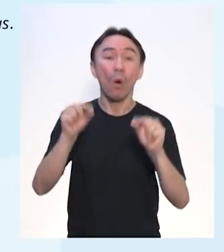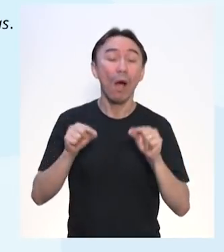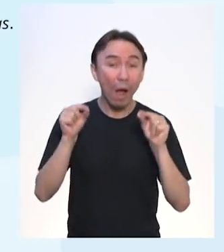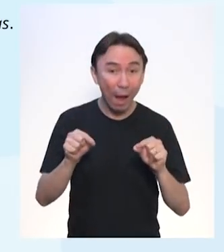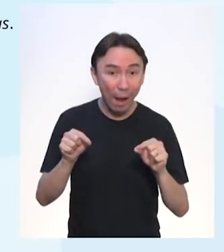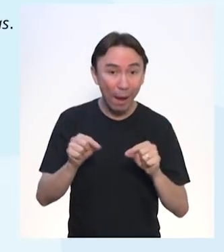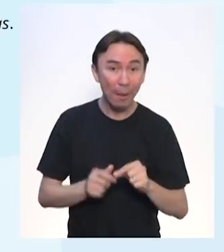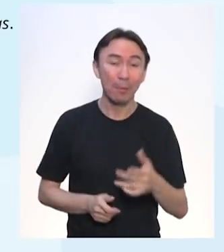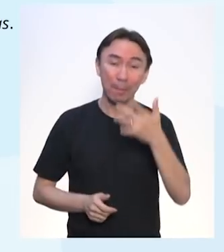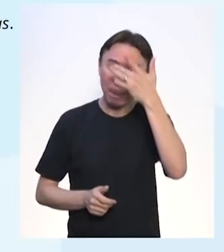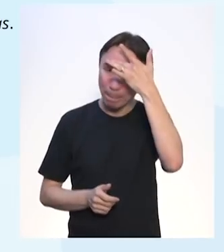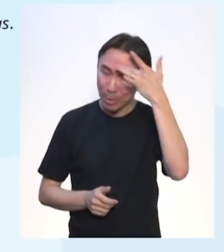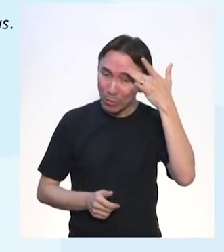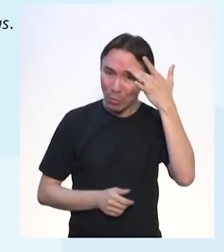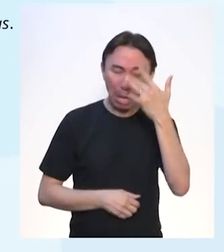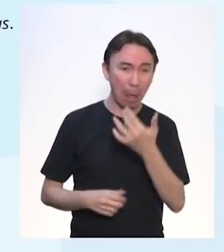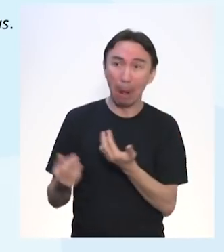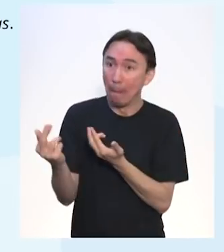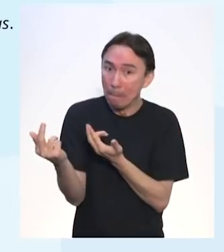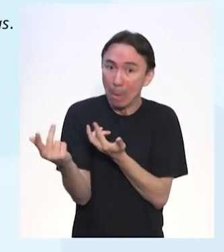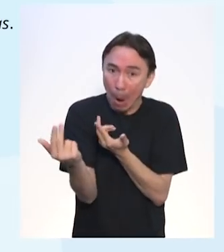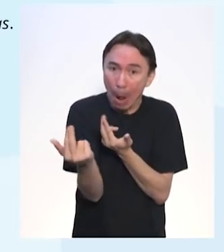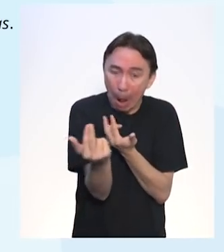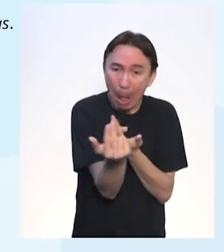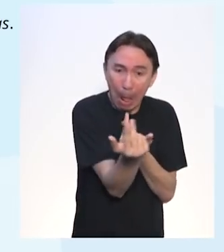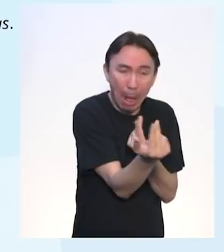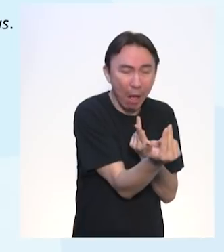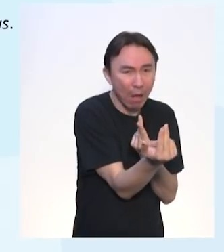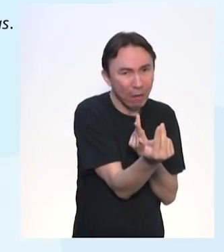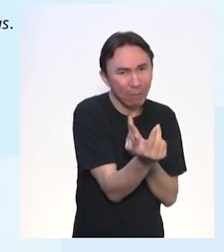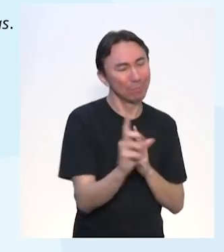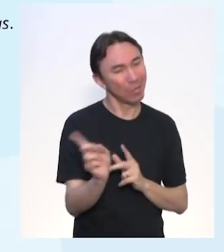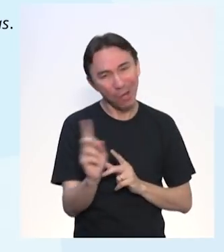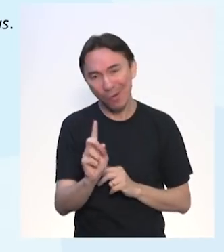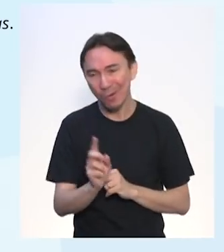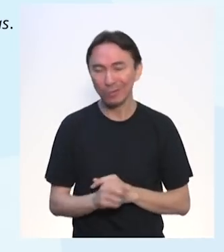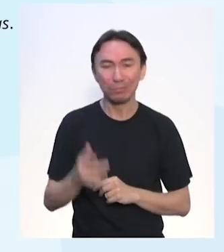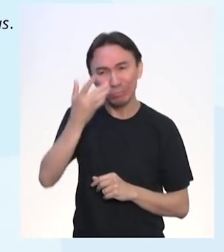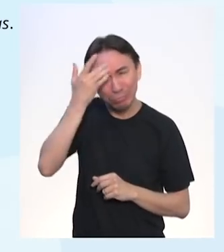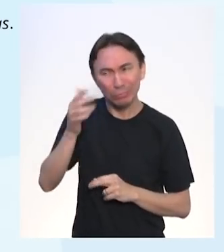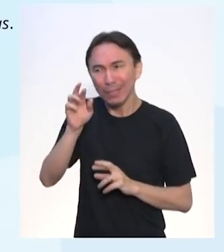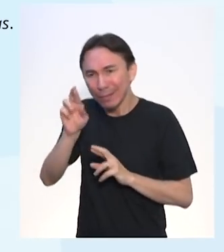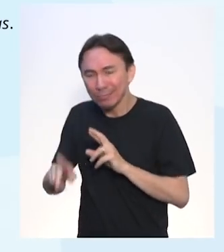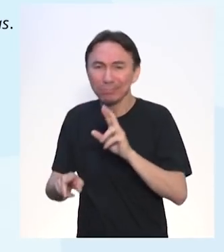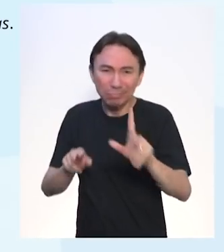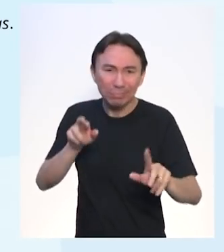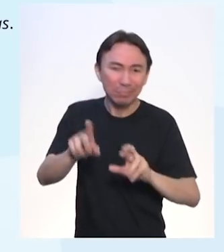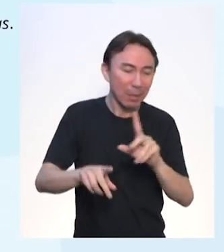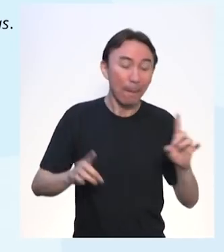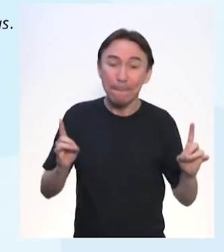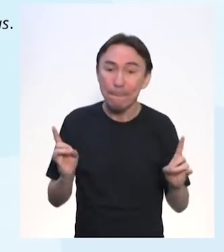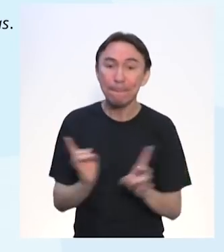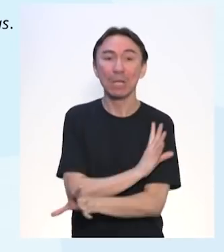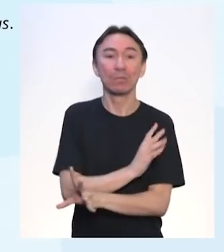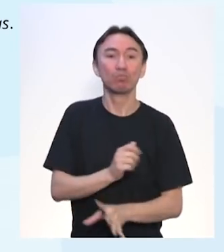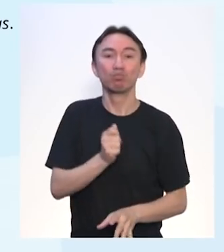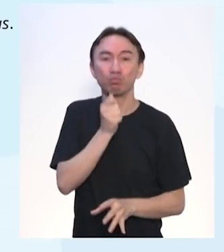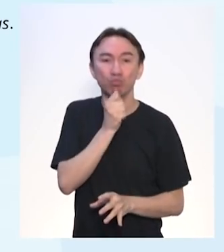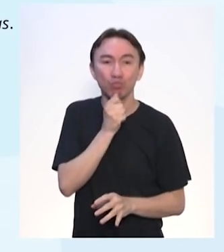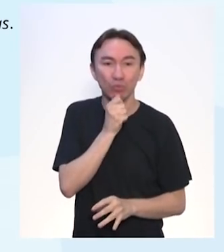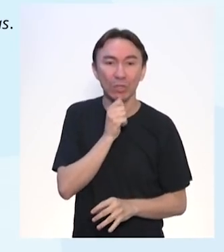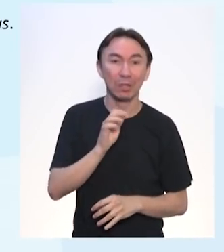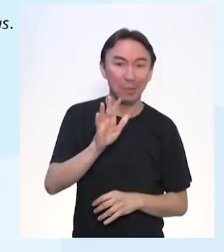estão sempre iguais, ainda não foram terminadas. Mês que vem, elas vão